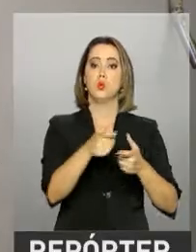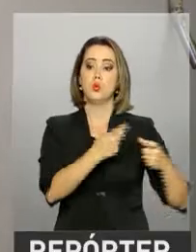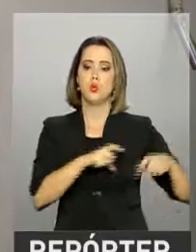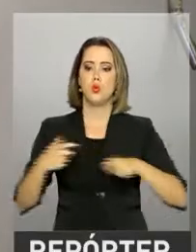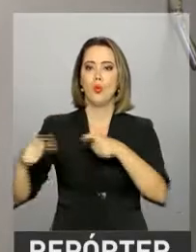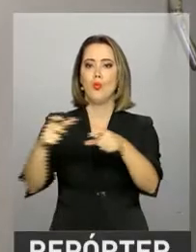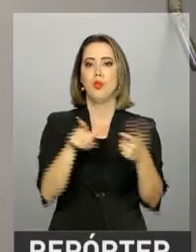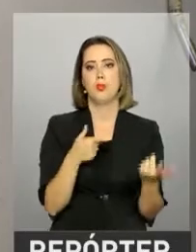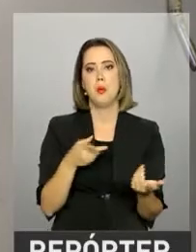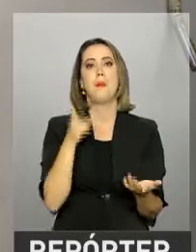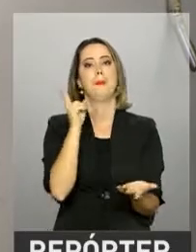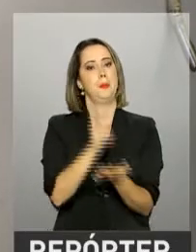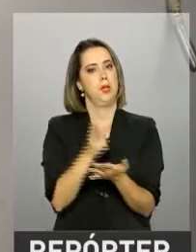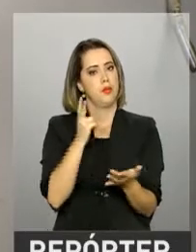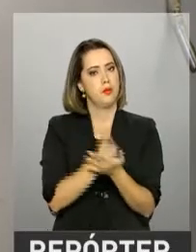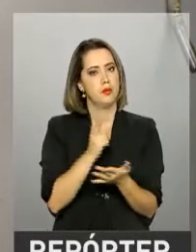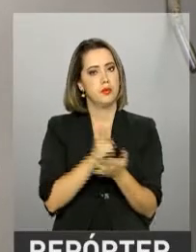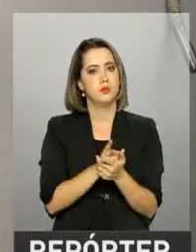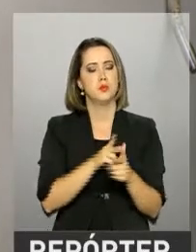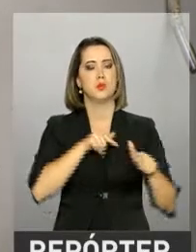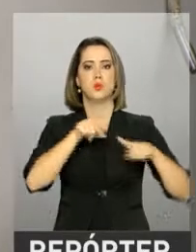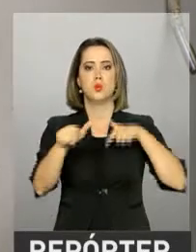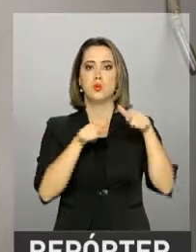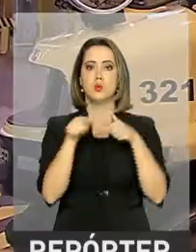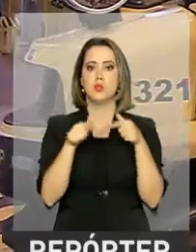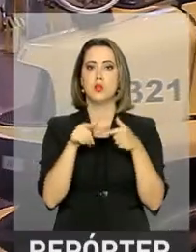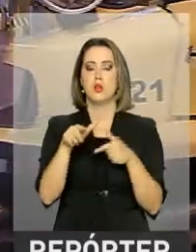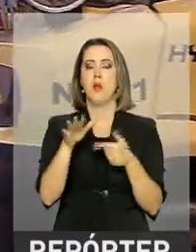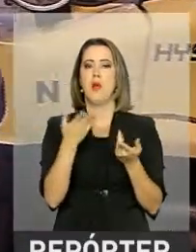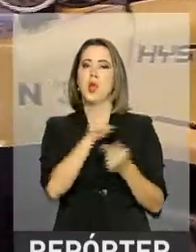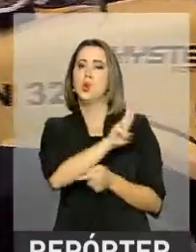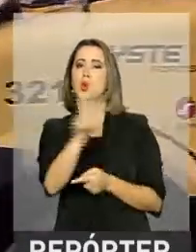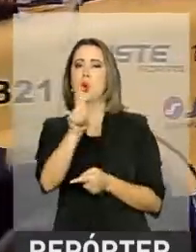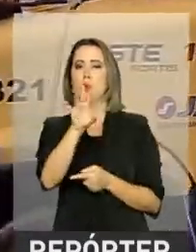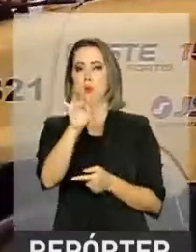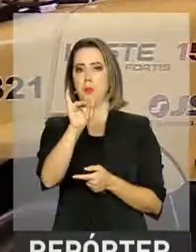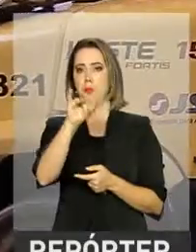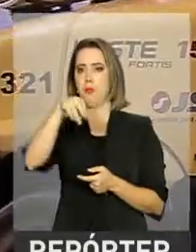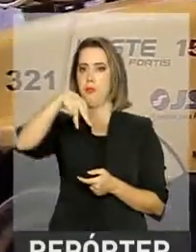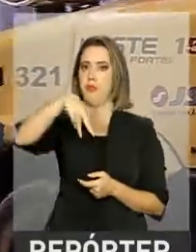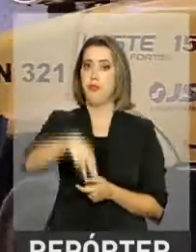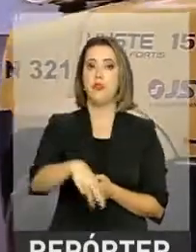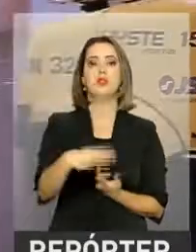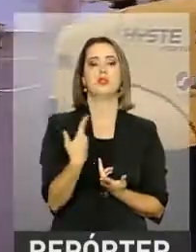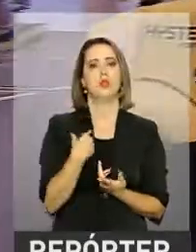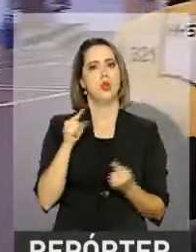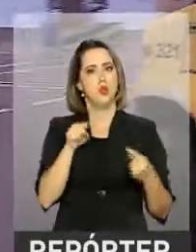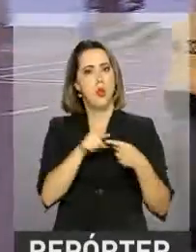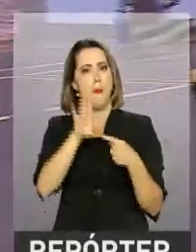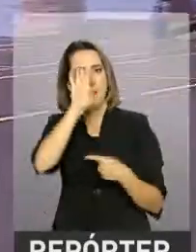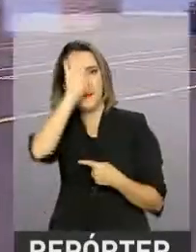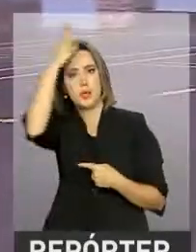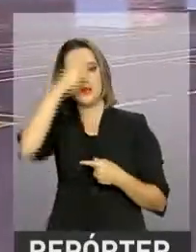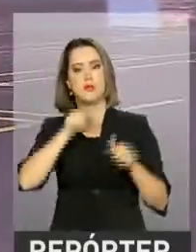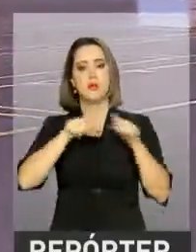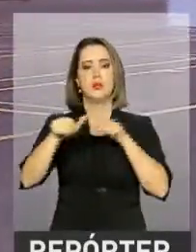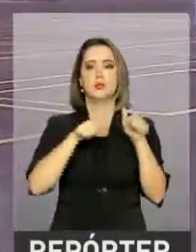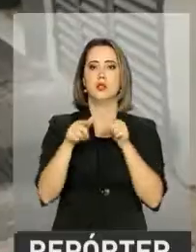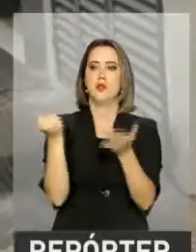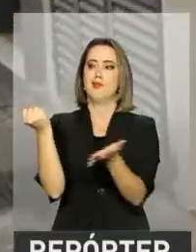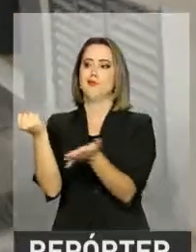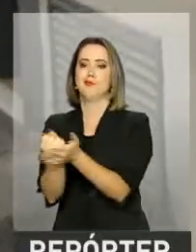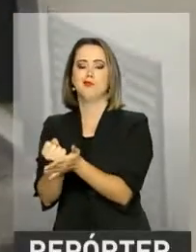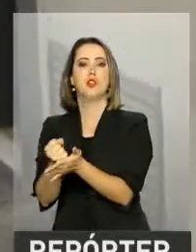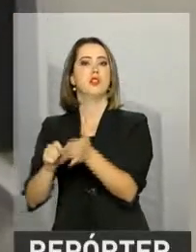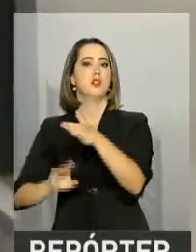inclusive nas chamadas atividades fins aquelas ligadas ao trabalho principal da firma contratante